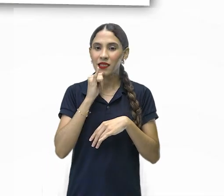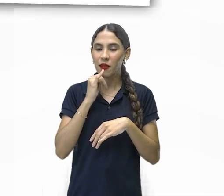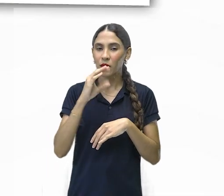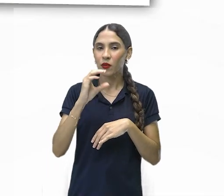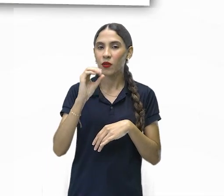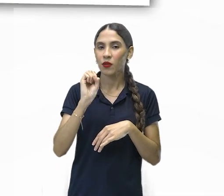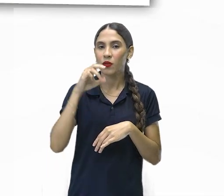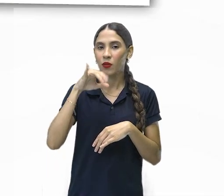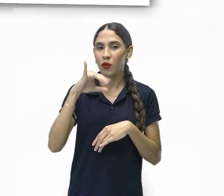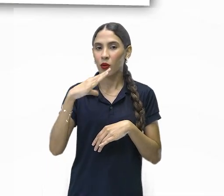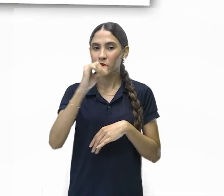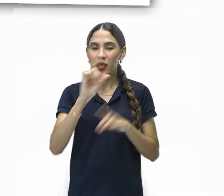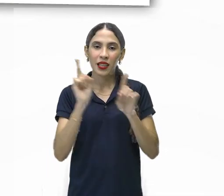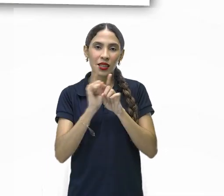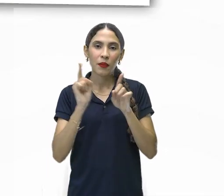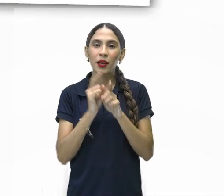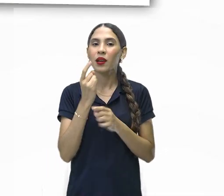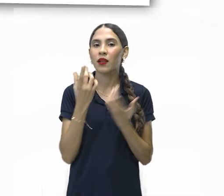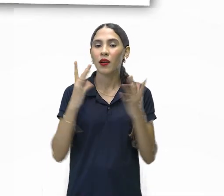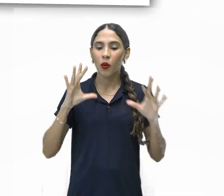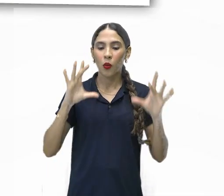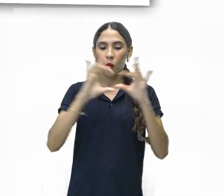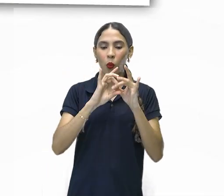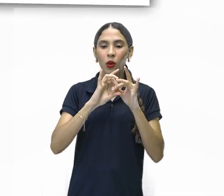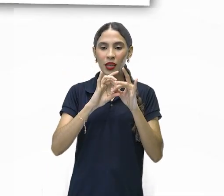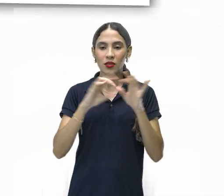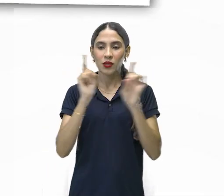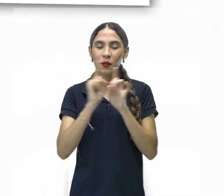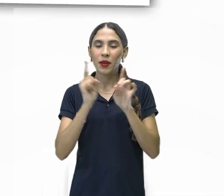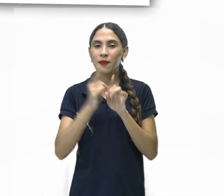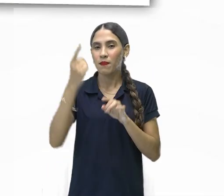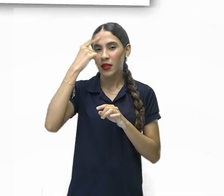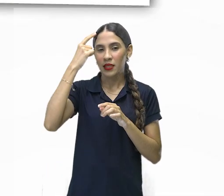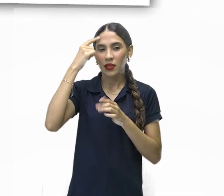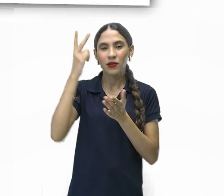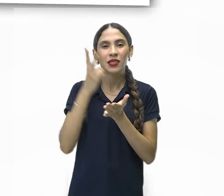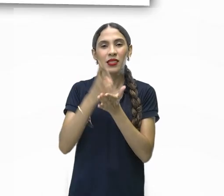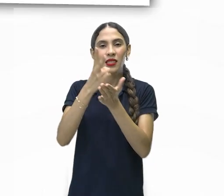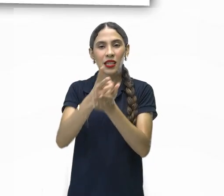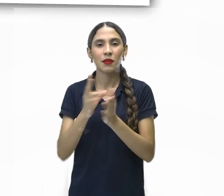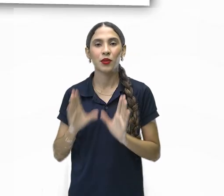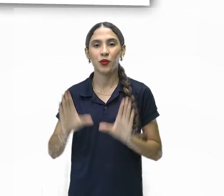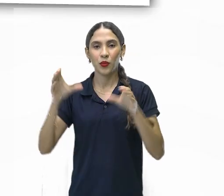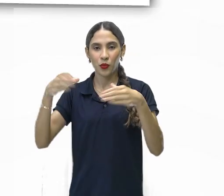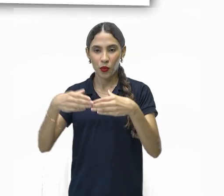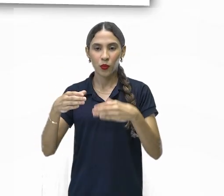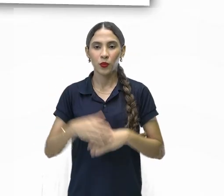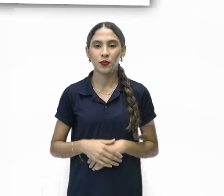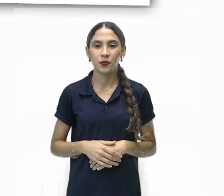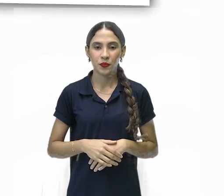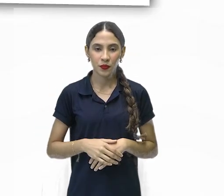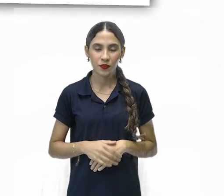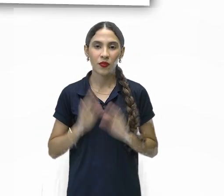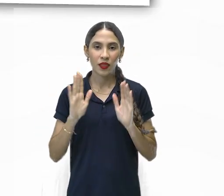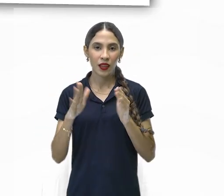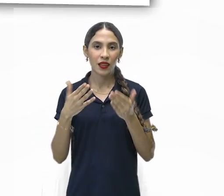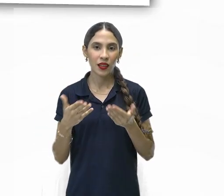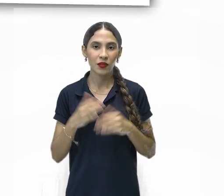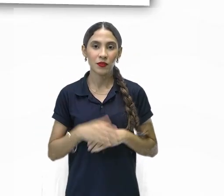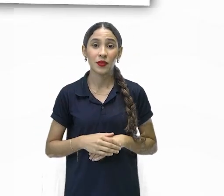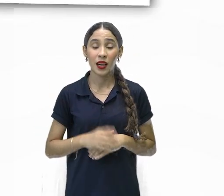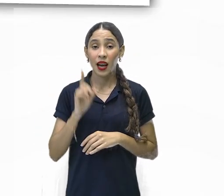cósmica, trazendo mais a questão das conexões e pensando sempre no coletivo.